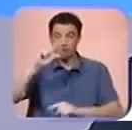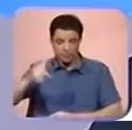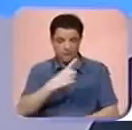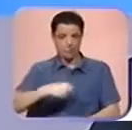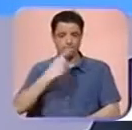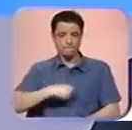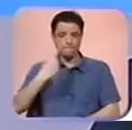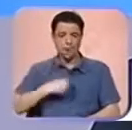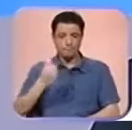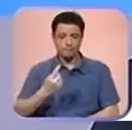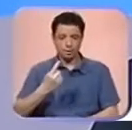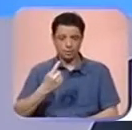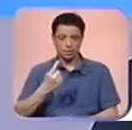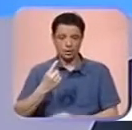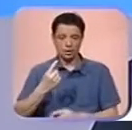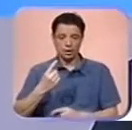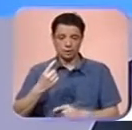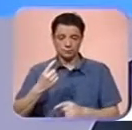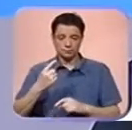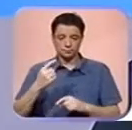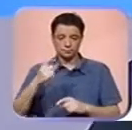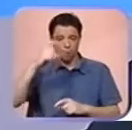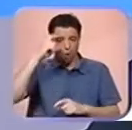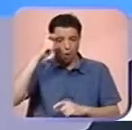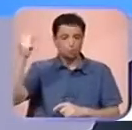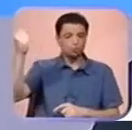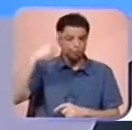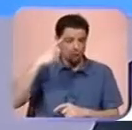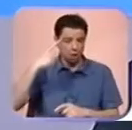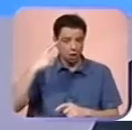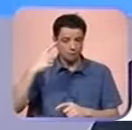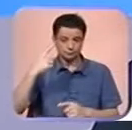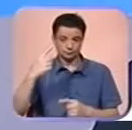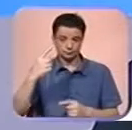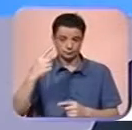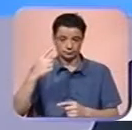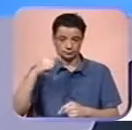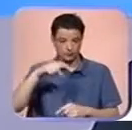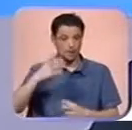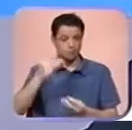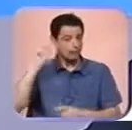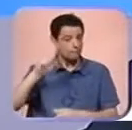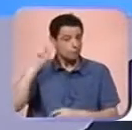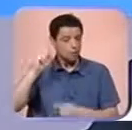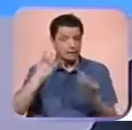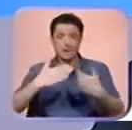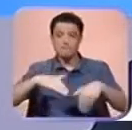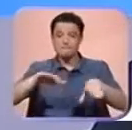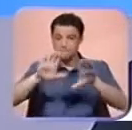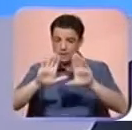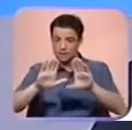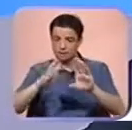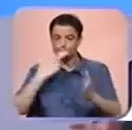claro. sem todo o conhecimento. Em termos de óculos de sol, já falamos que eles, na outra semana, que eles são realmente importantes, mas têm que ser com